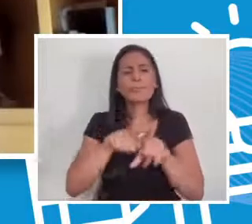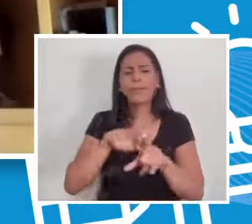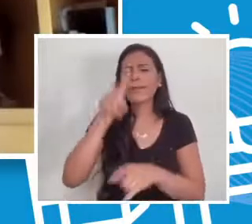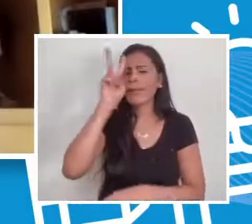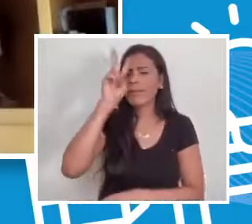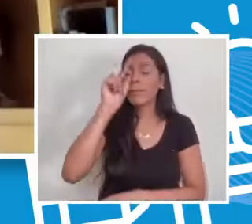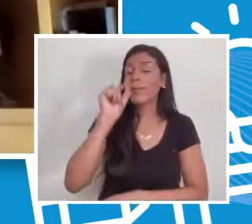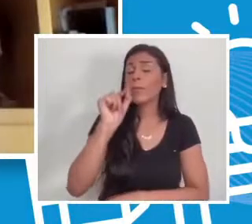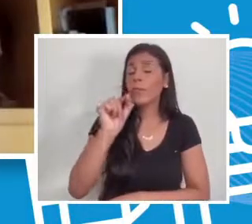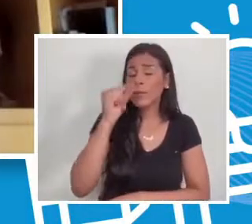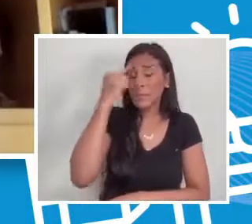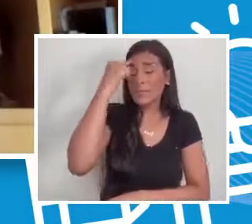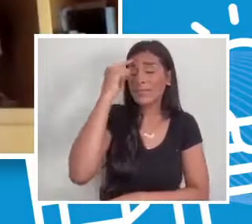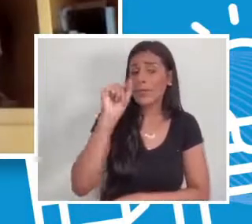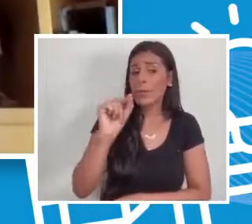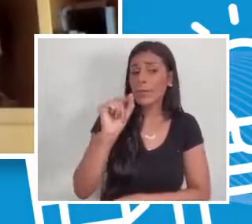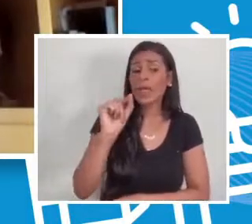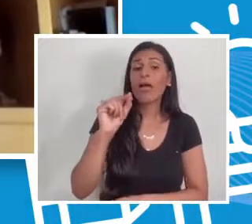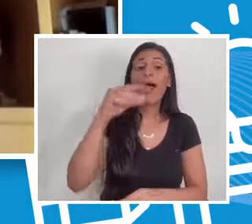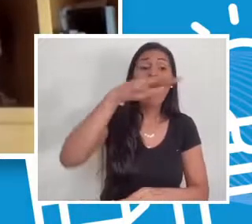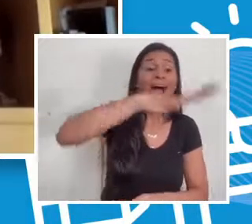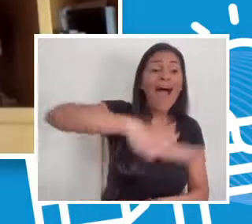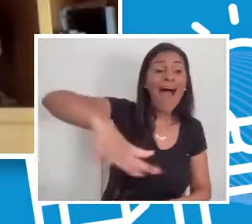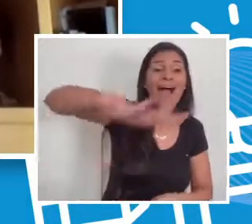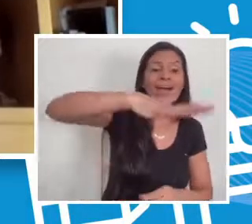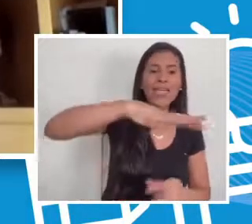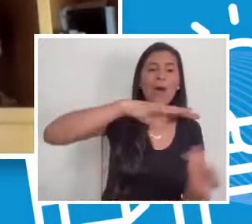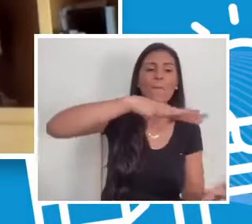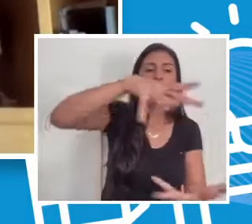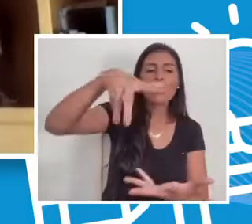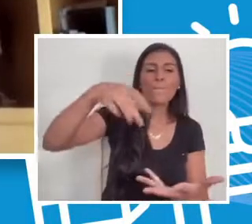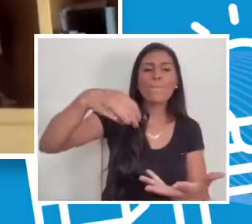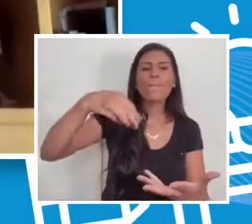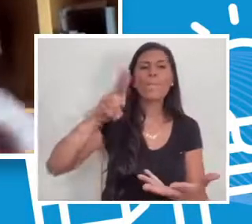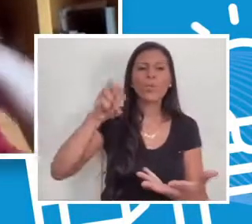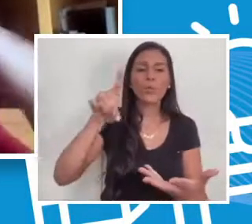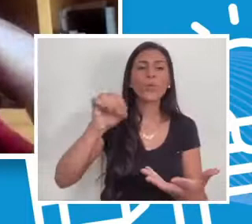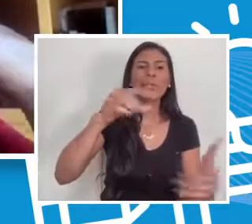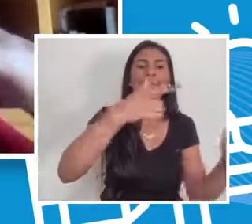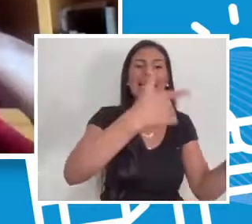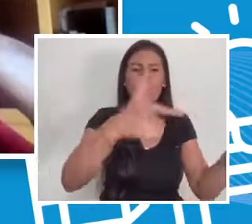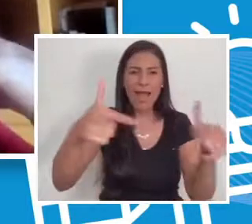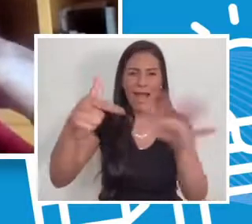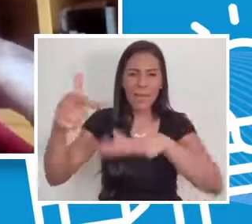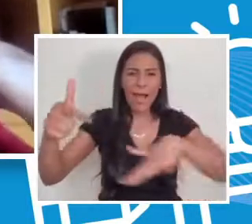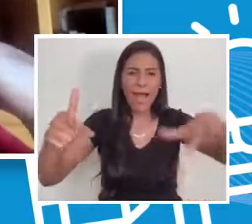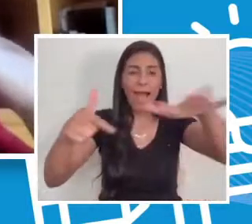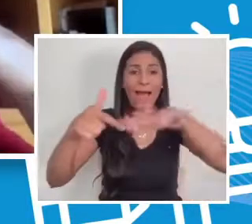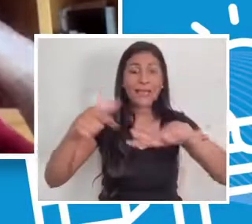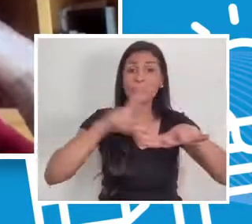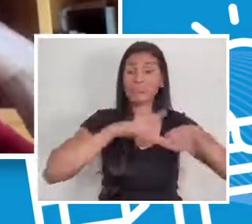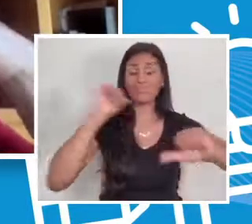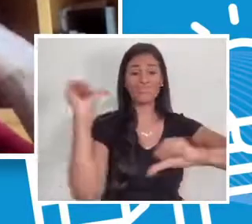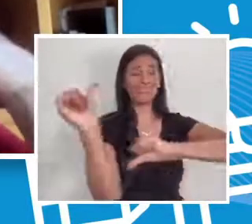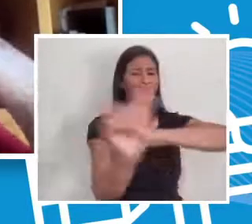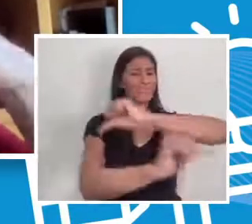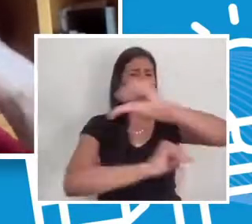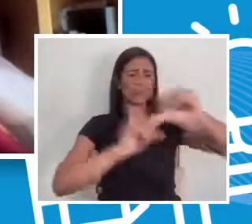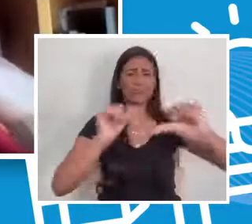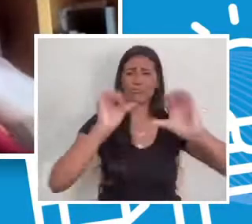no mundo do trabalho e que, portanto, é muito relevante que nós façamos